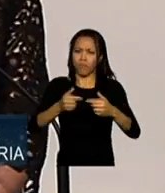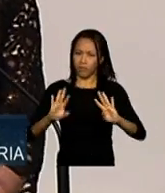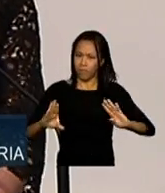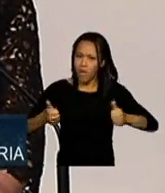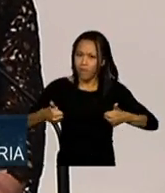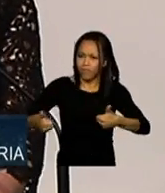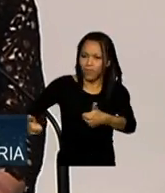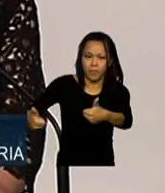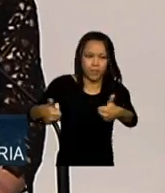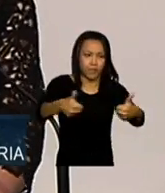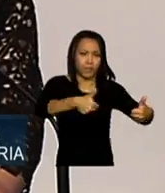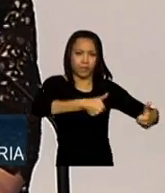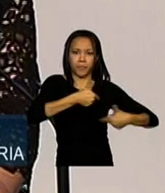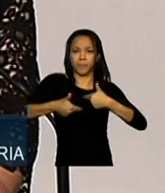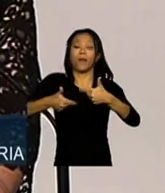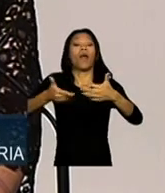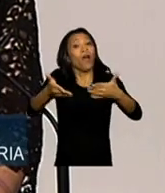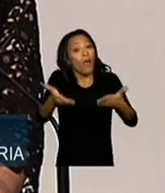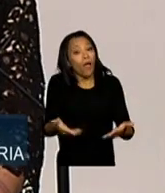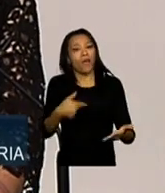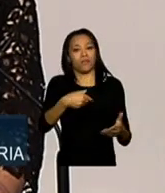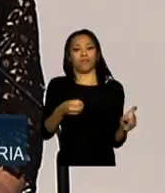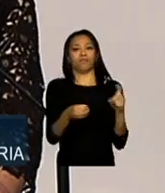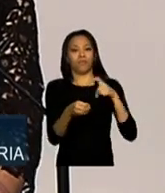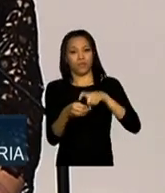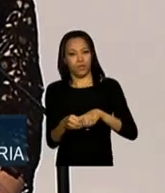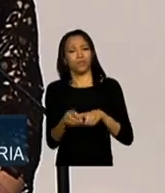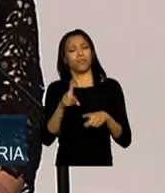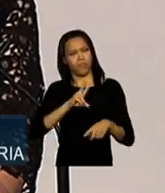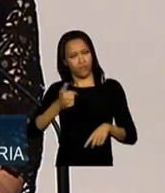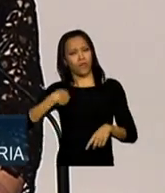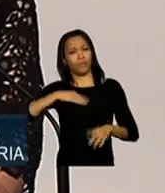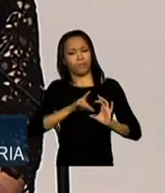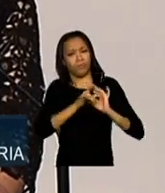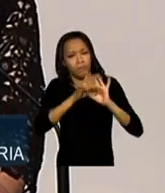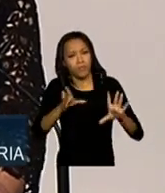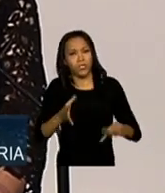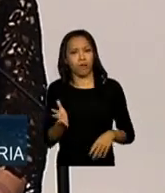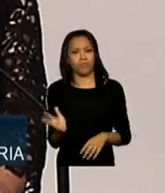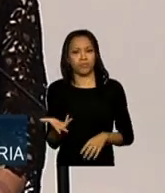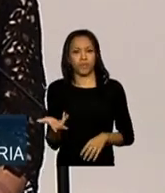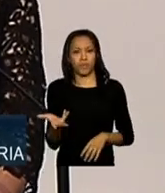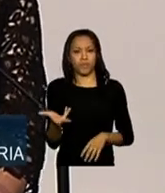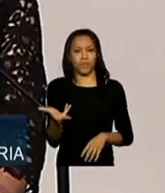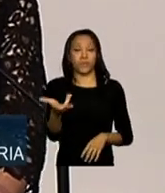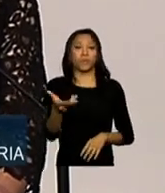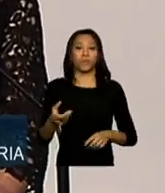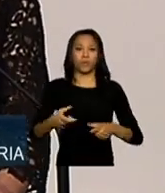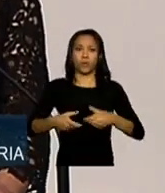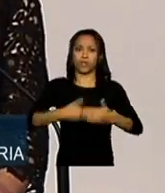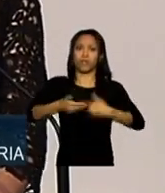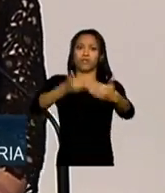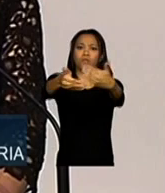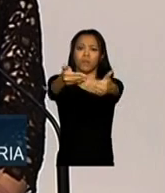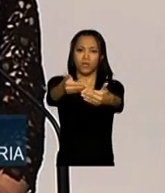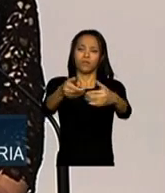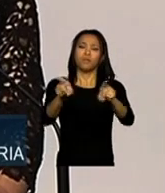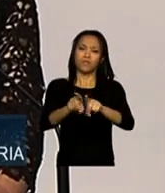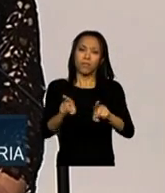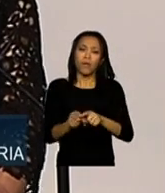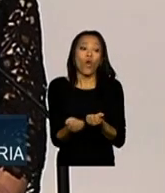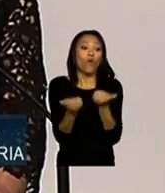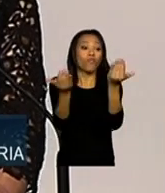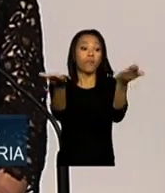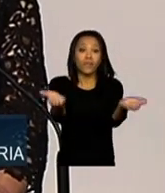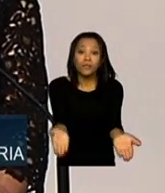São essas parcerias que vão nos permitir acelerar o crescimento e oferecer bens e